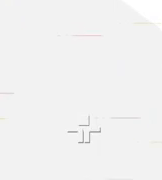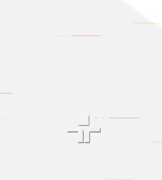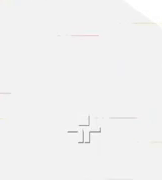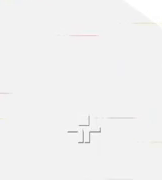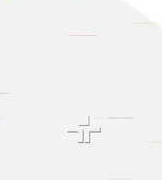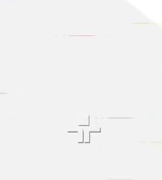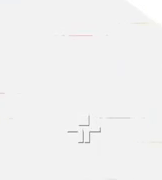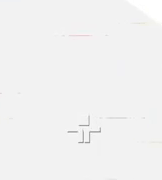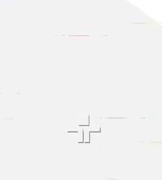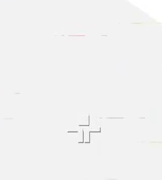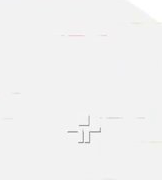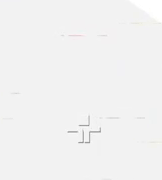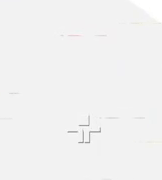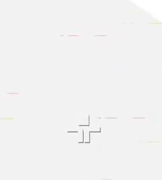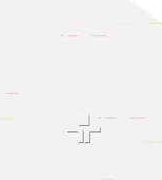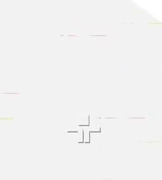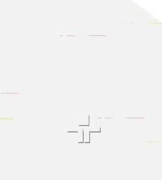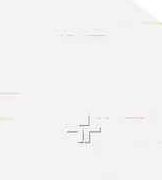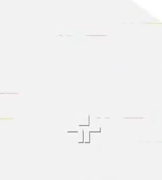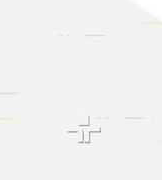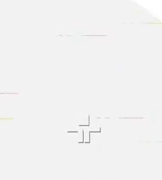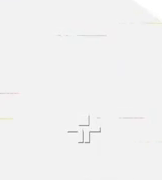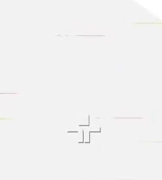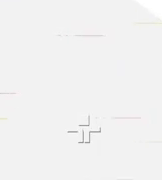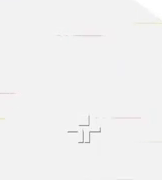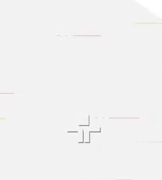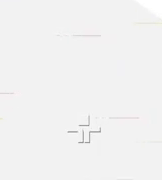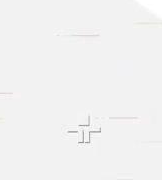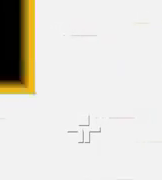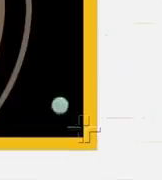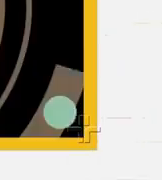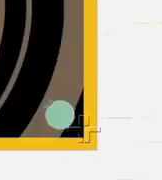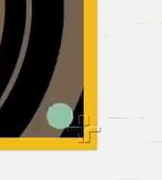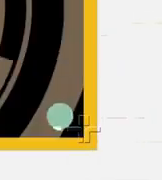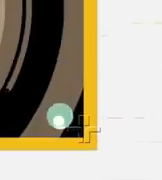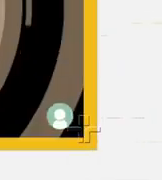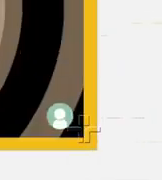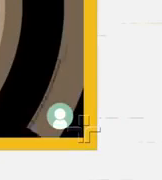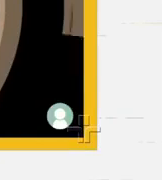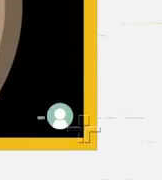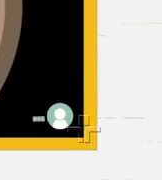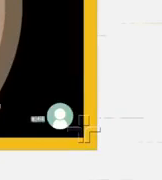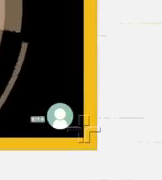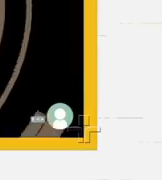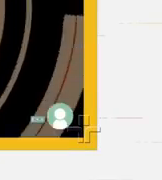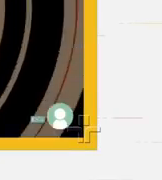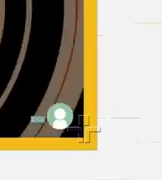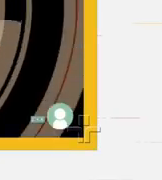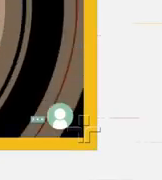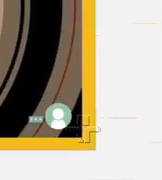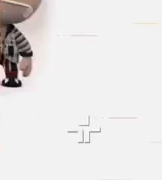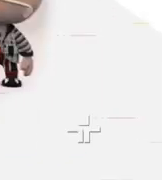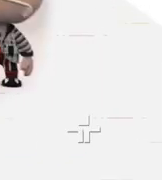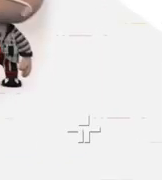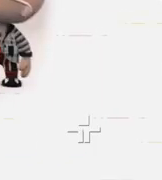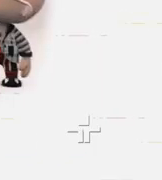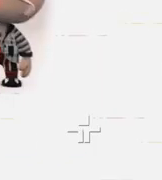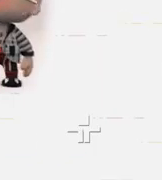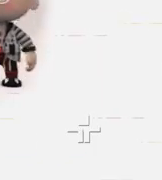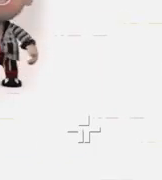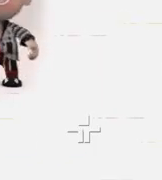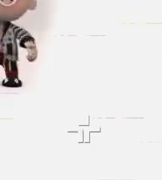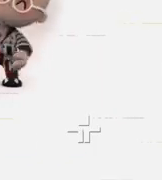Agora, você leva os seus programas favoritos para onde quiser. Você pode acompanhar transmissões ao vivo, pode acessar